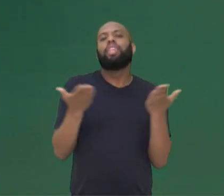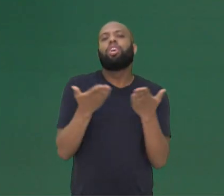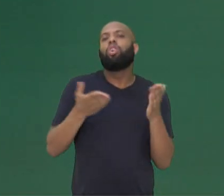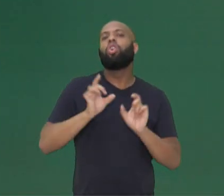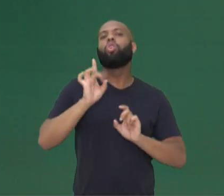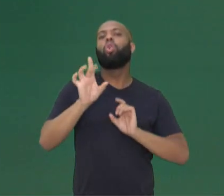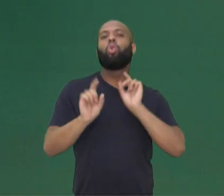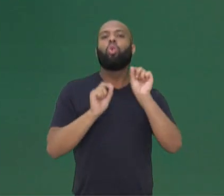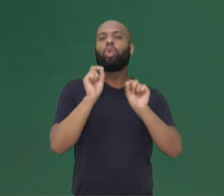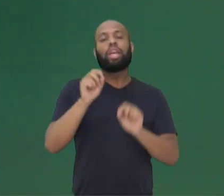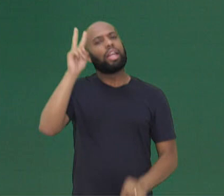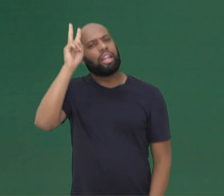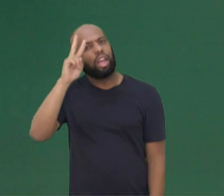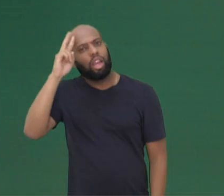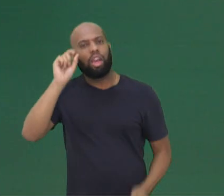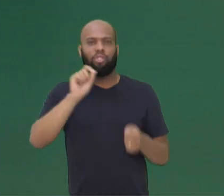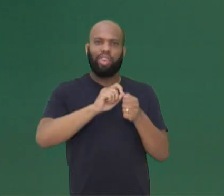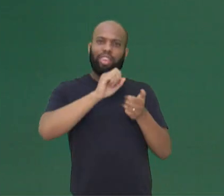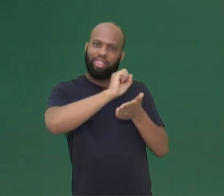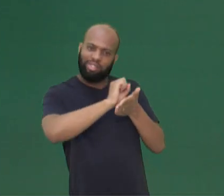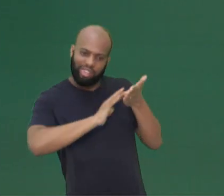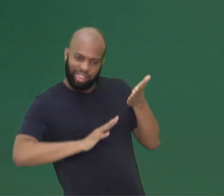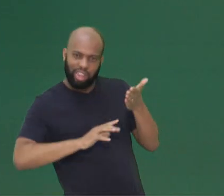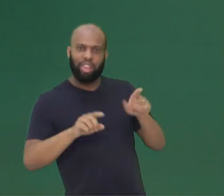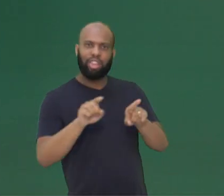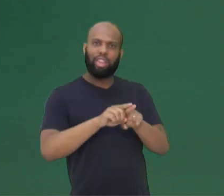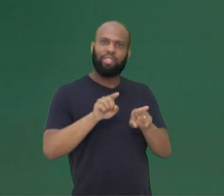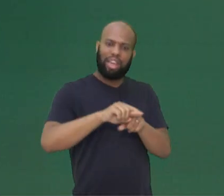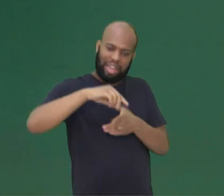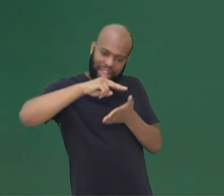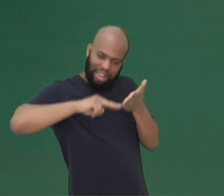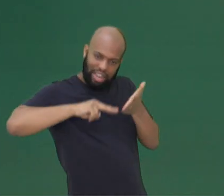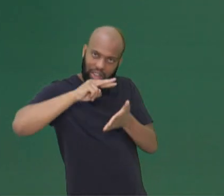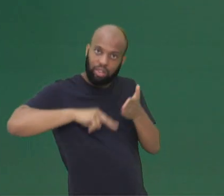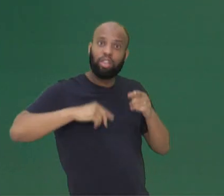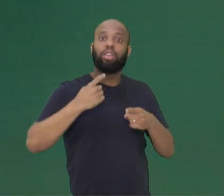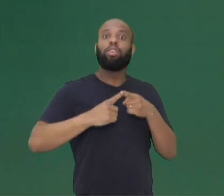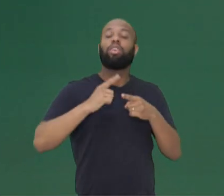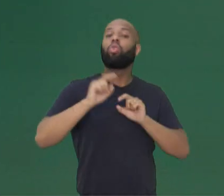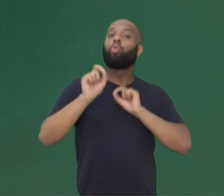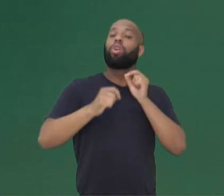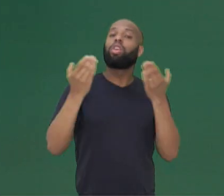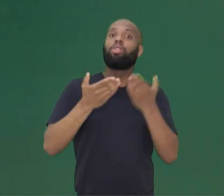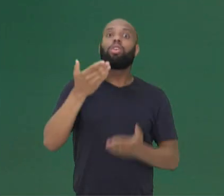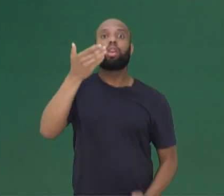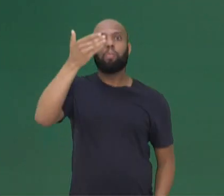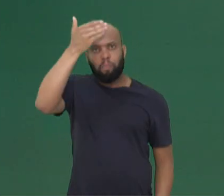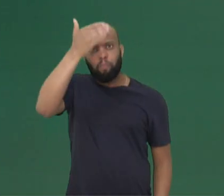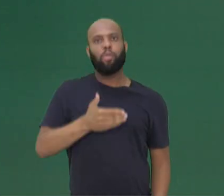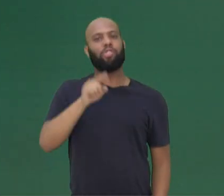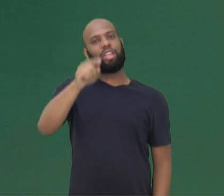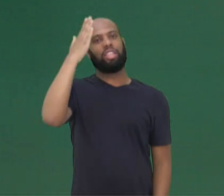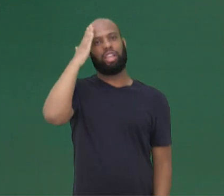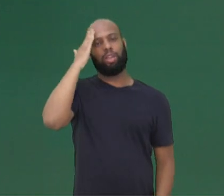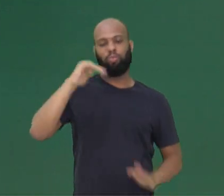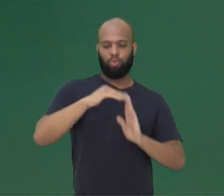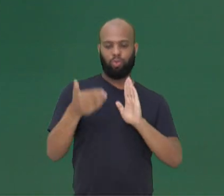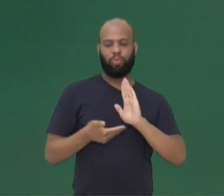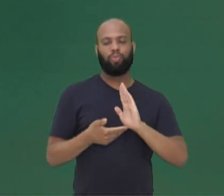só relembrar. Você fez exercícios, você fez as leituras e agora a gente só vai comprovar que você sabe de